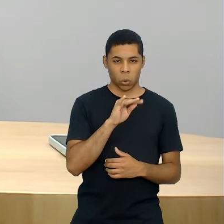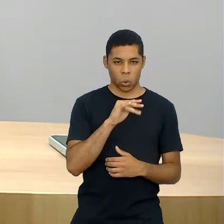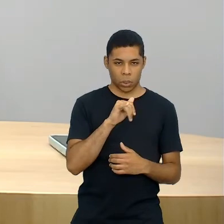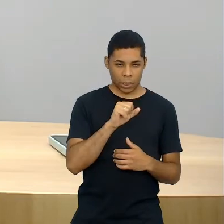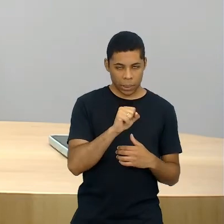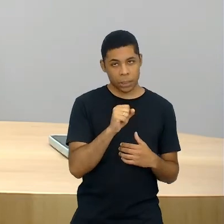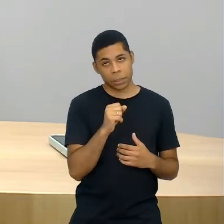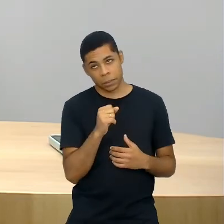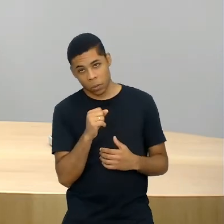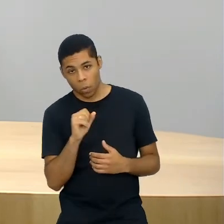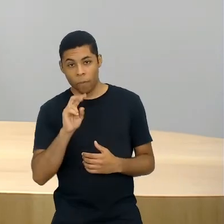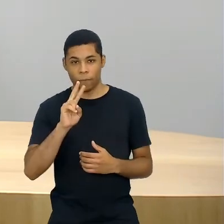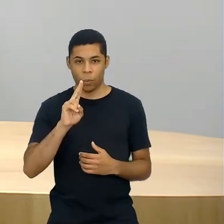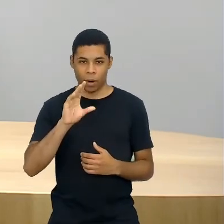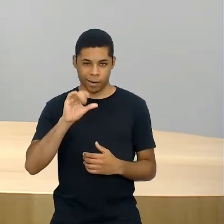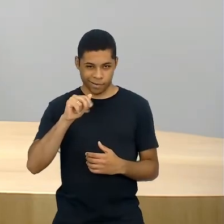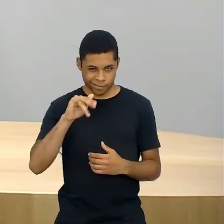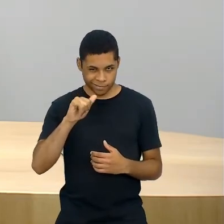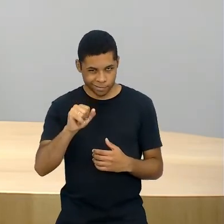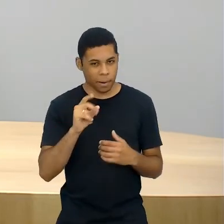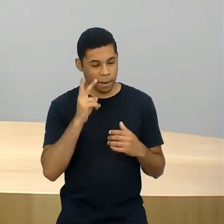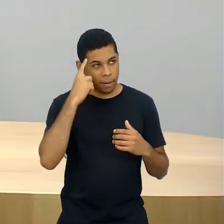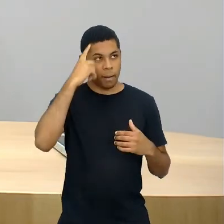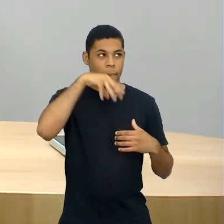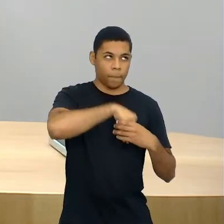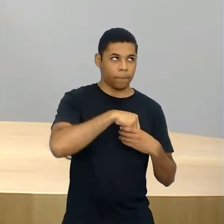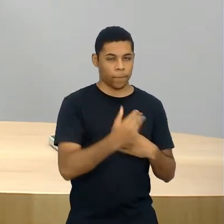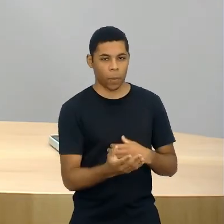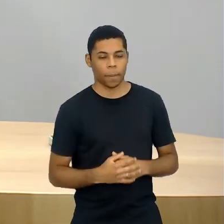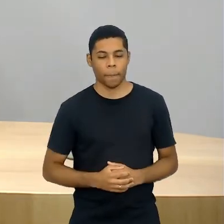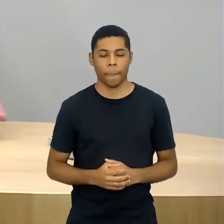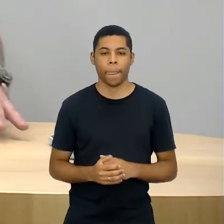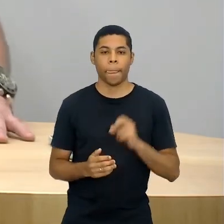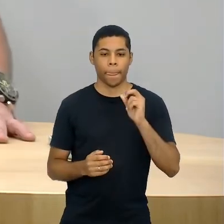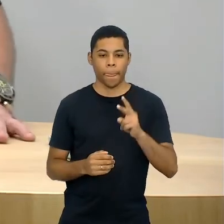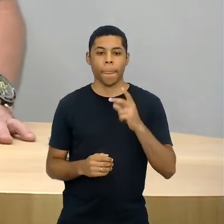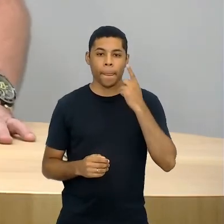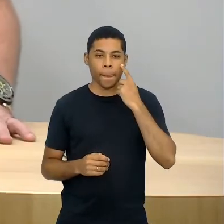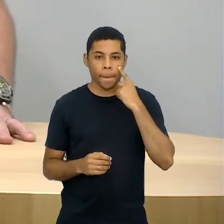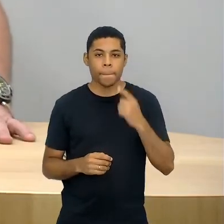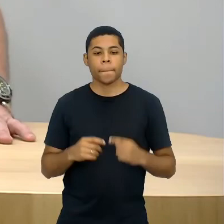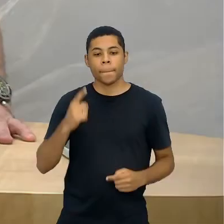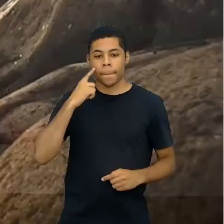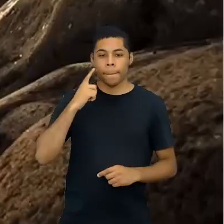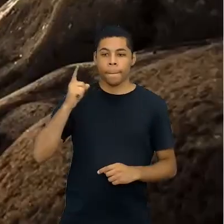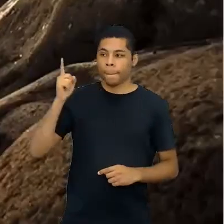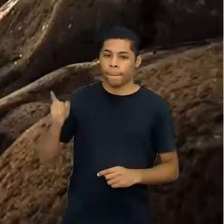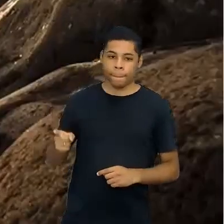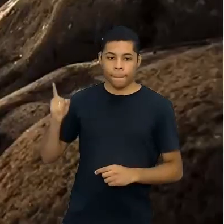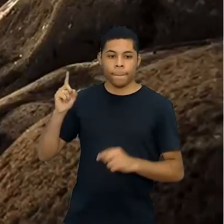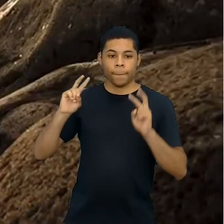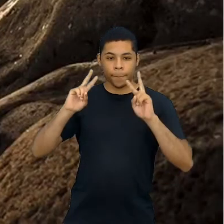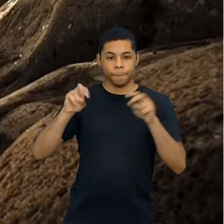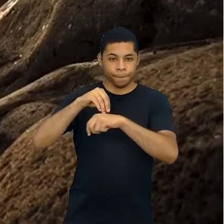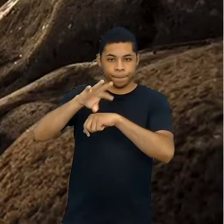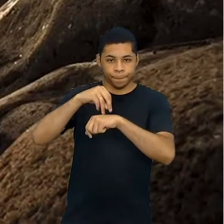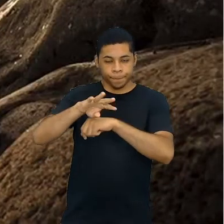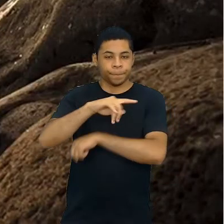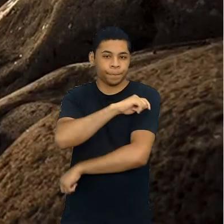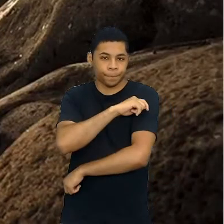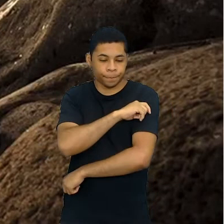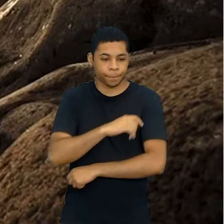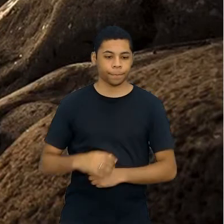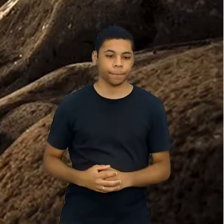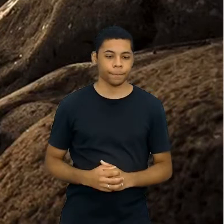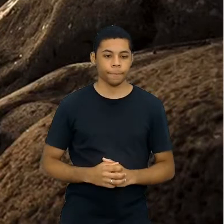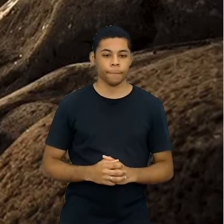sempre interessante estar retratando isso, certo, galera? Vamos ver as orientações para o aluno, para a gente finalizar essa aula de